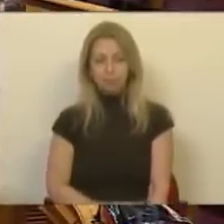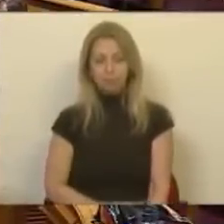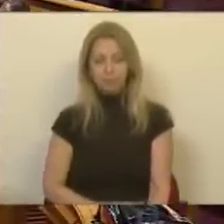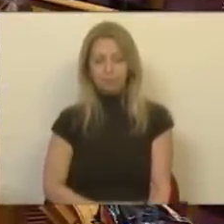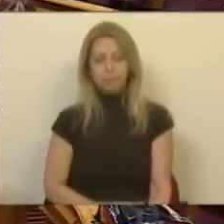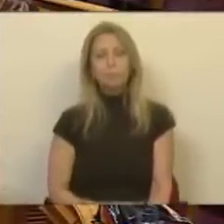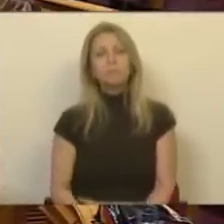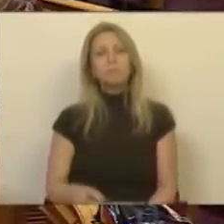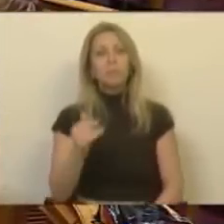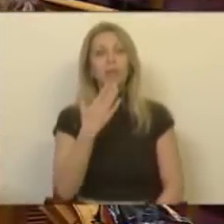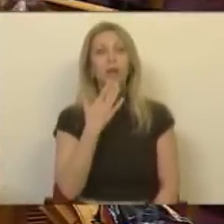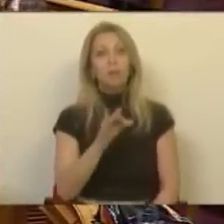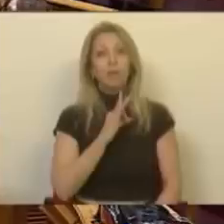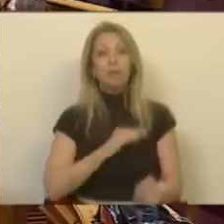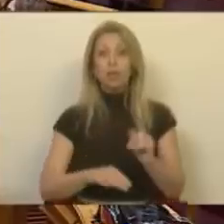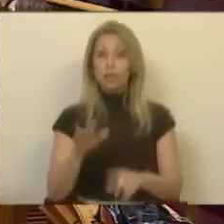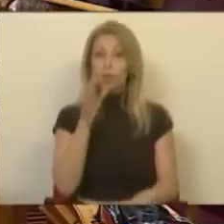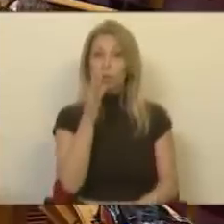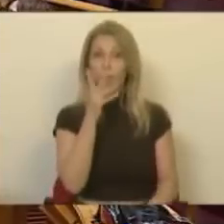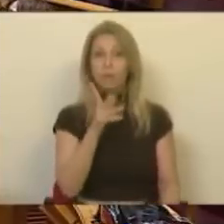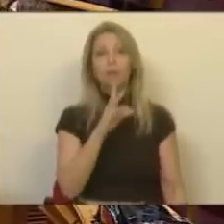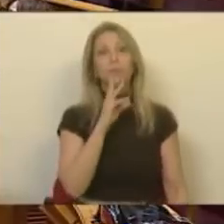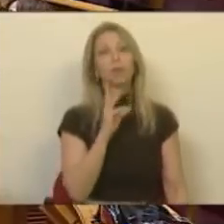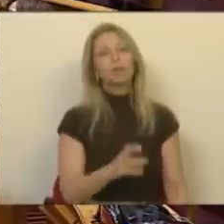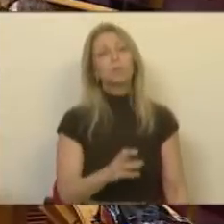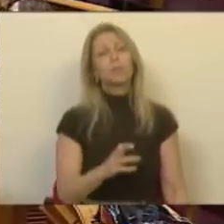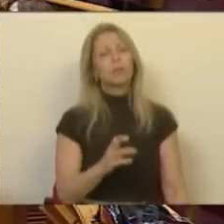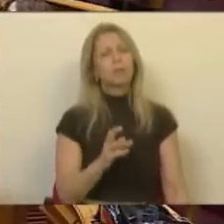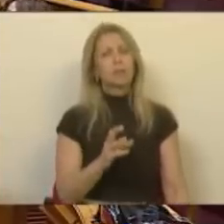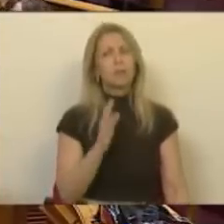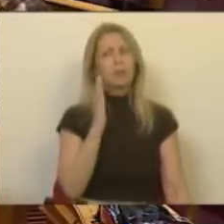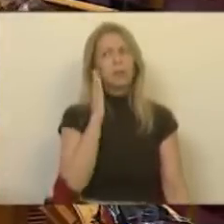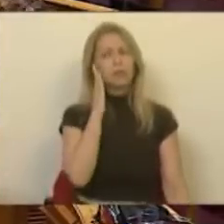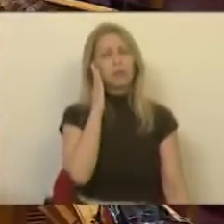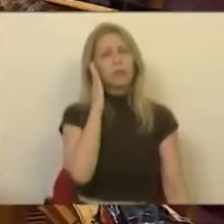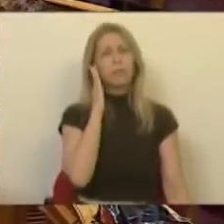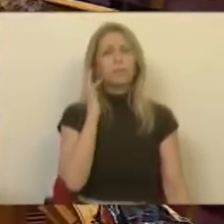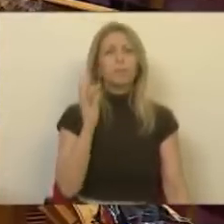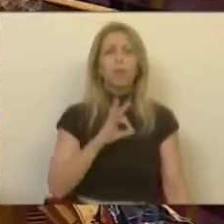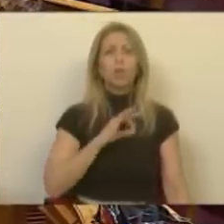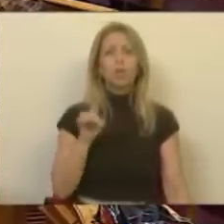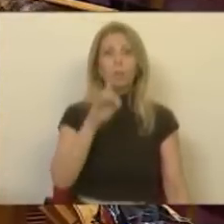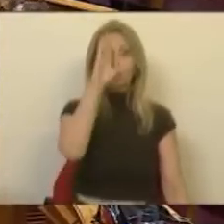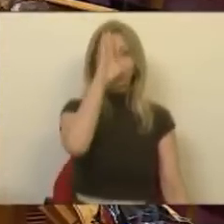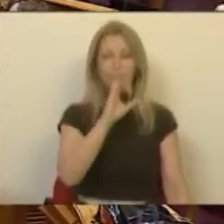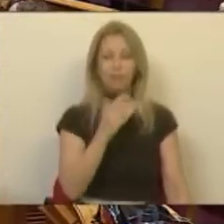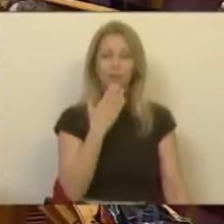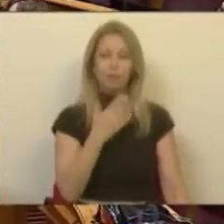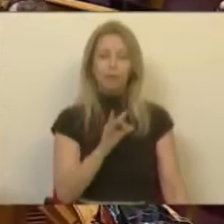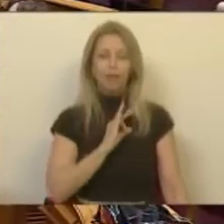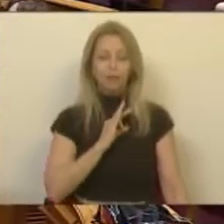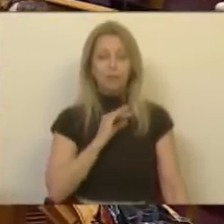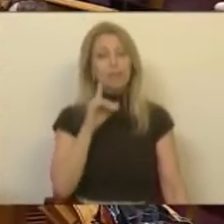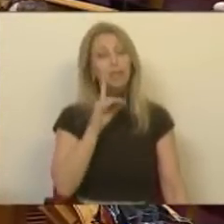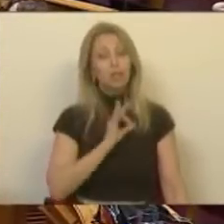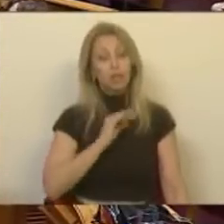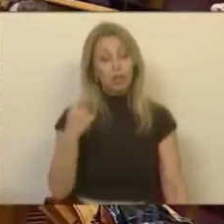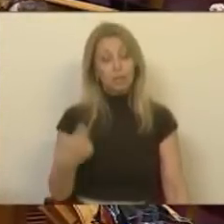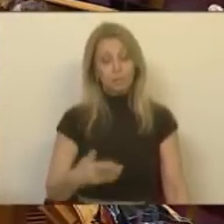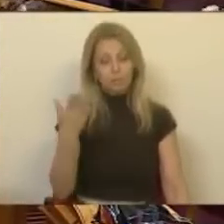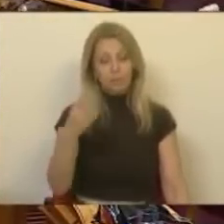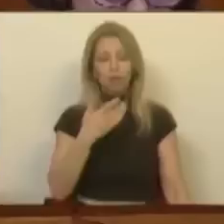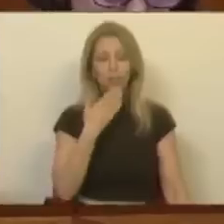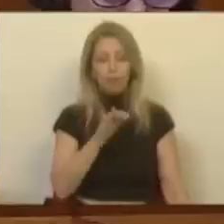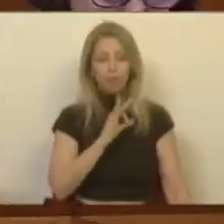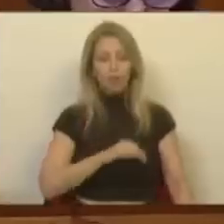Muito obrigado Senhor por tanto para responder tem a palavra ao senhor obrigado senhor presidente obrigado senhor